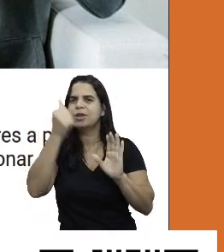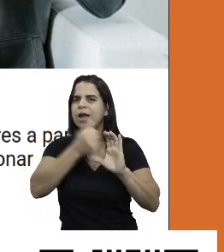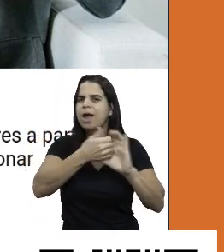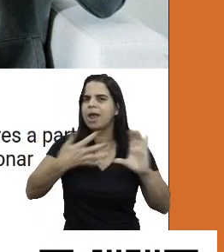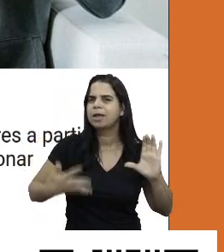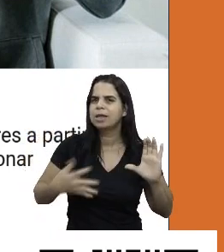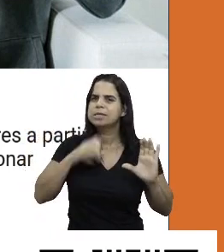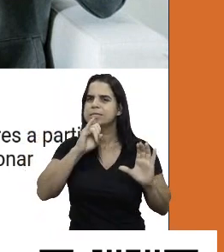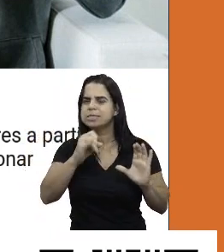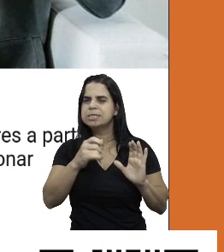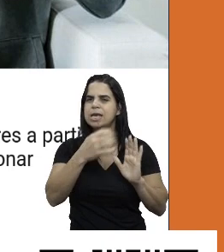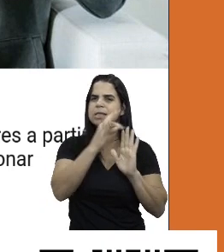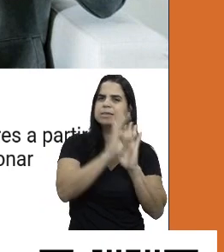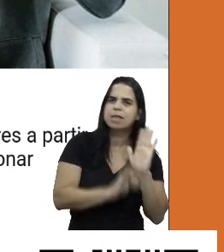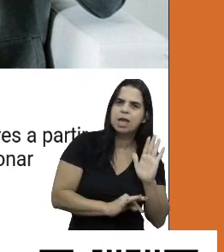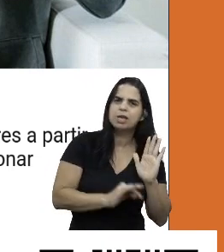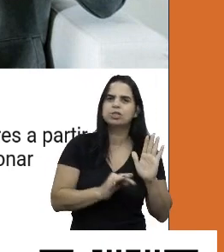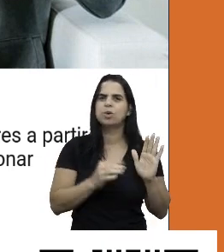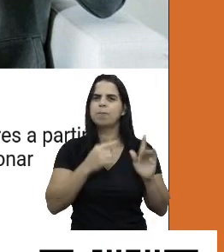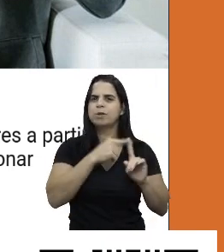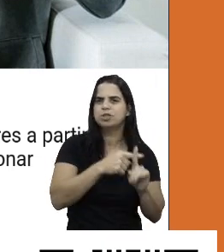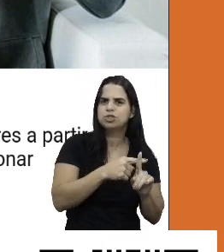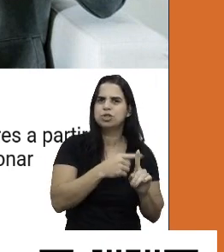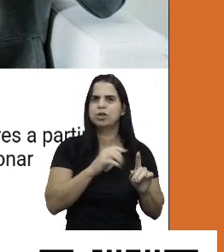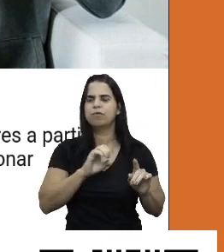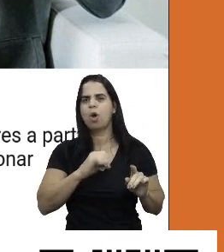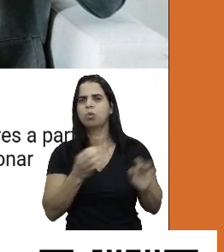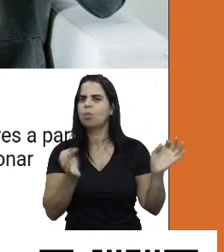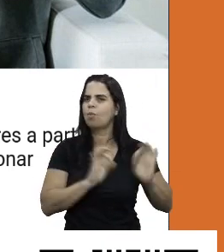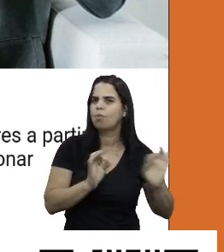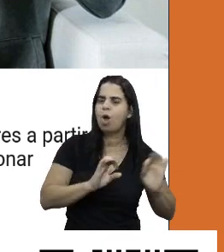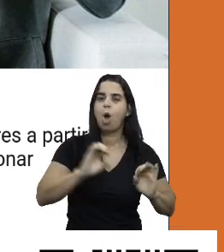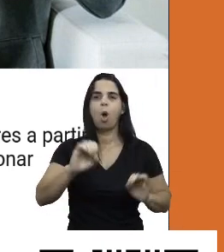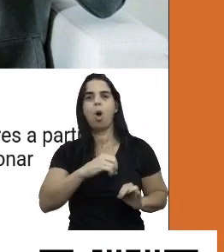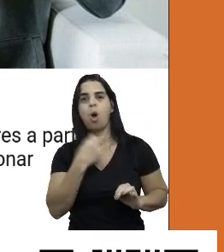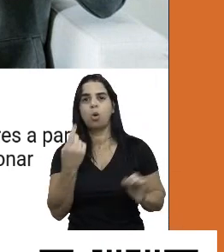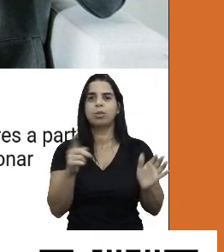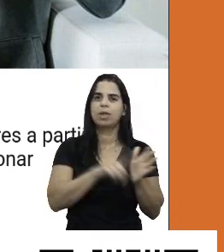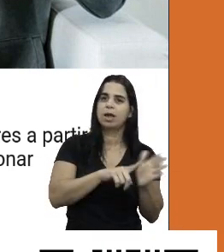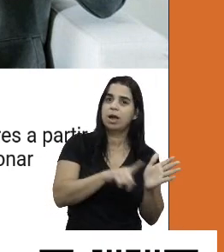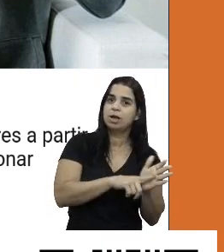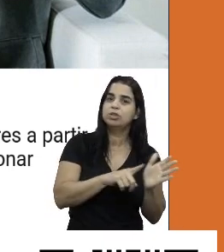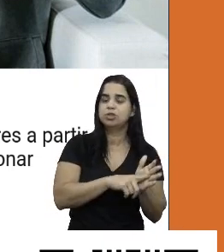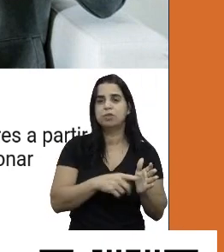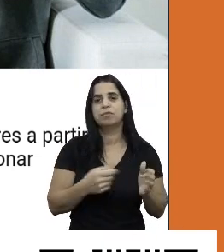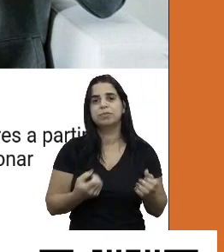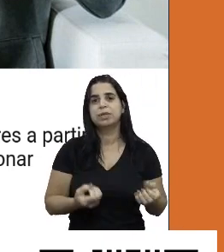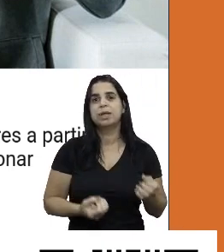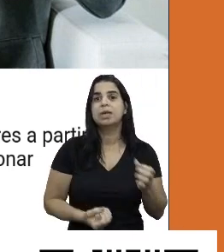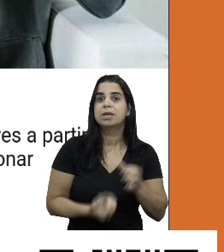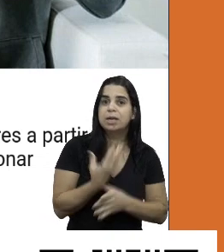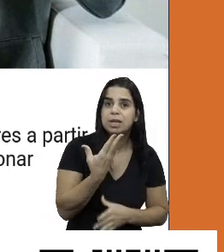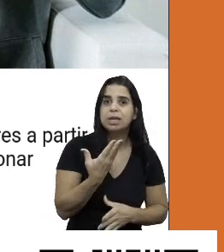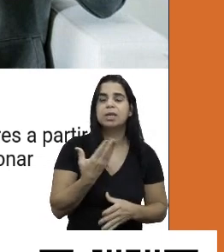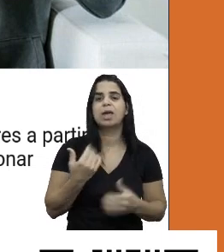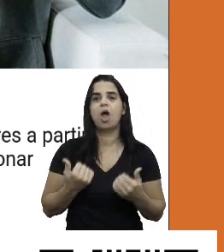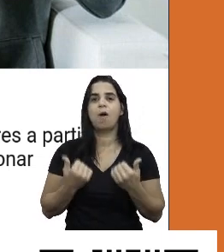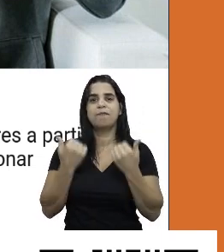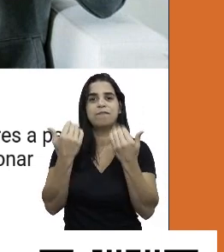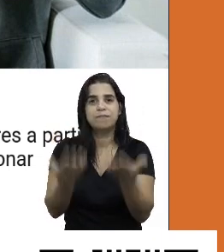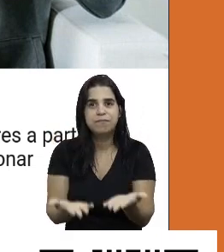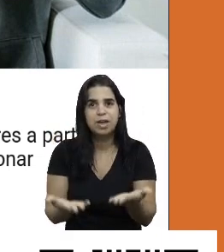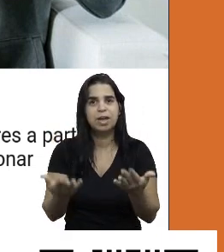positivo é um texto neutro um texto negativo e tomações em cima então cria a resposta automática em rede social pode fazer uma oferta